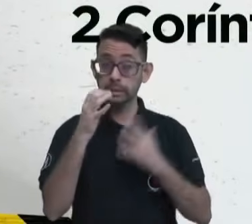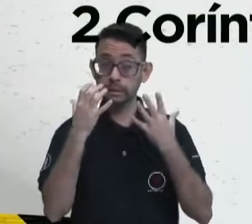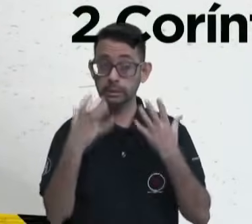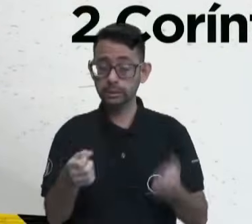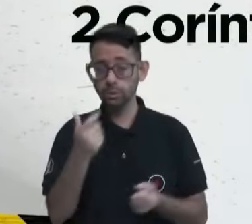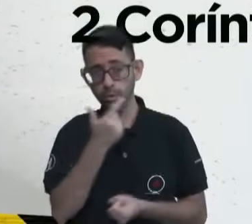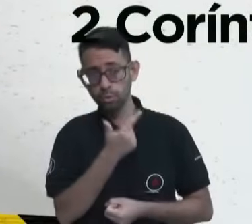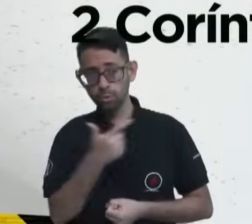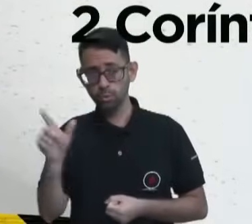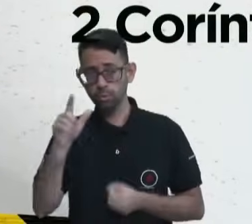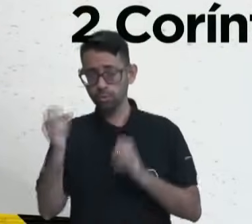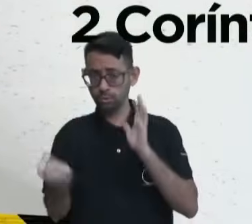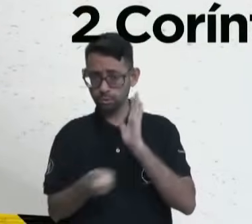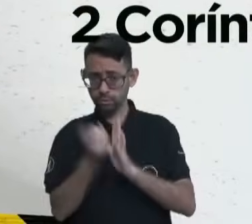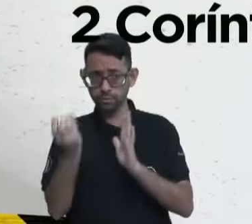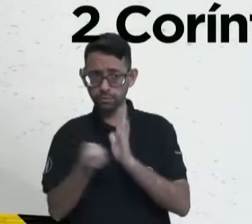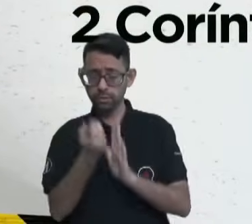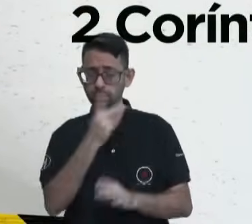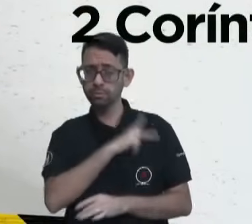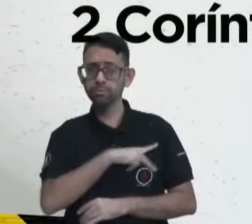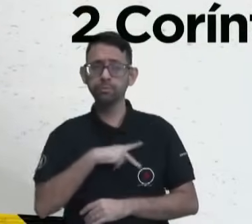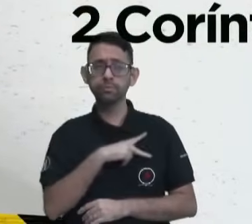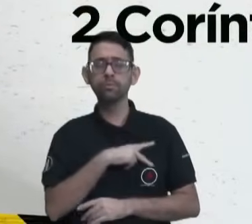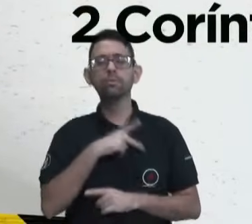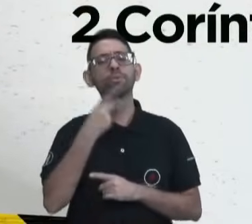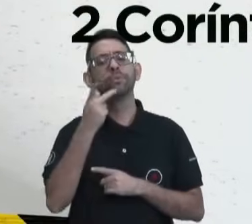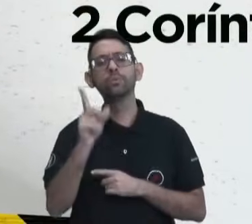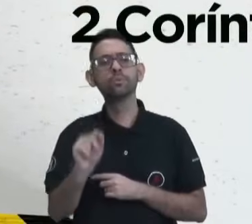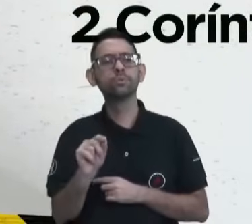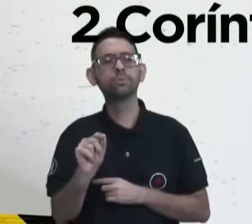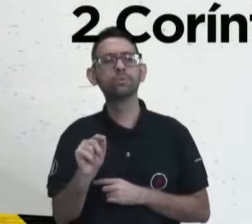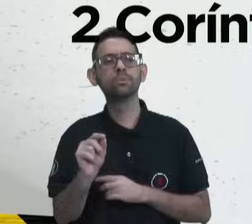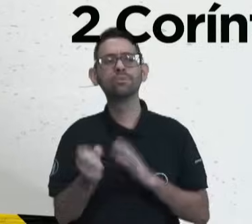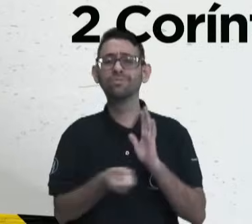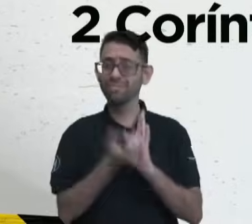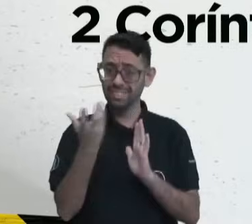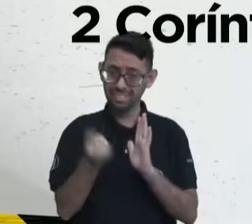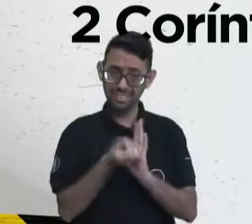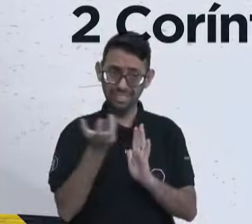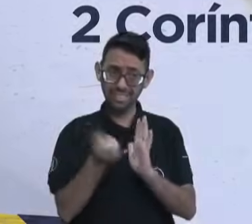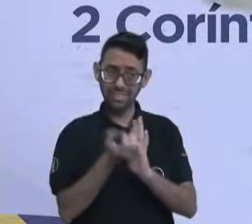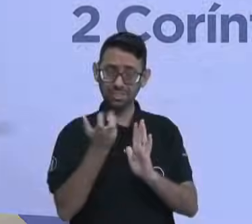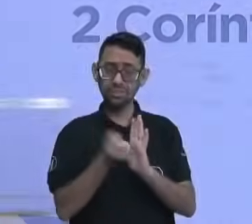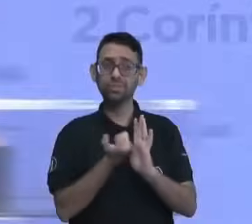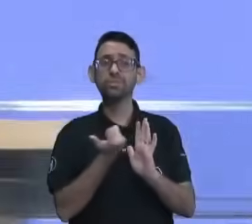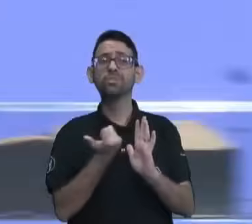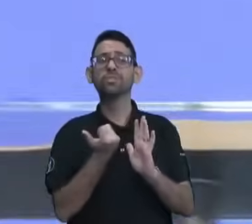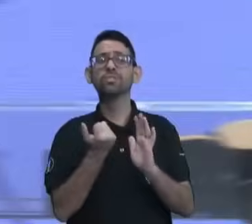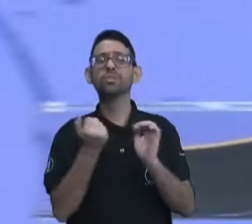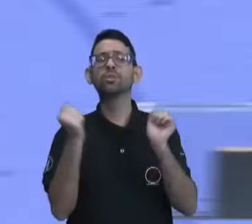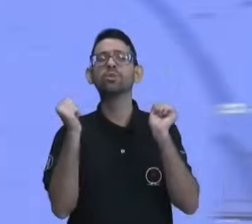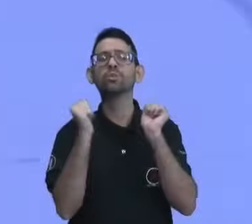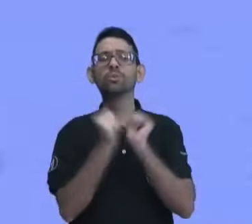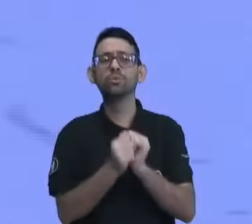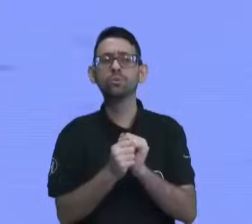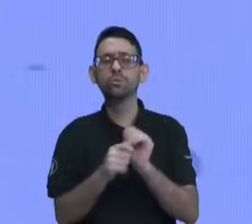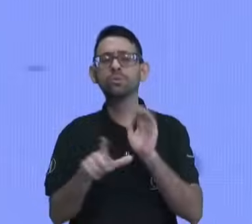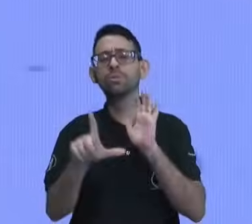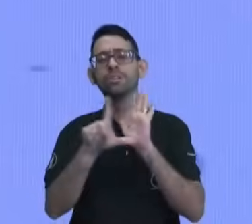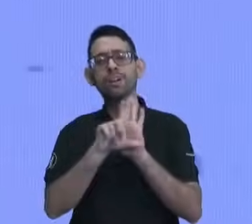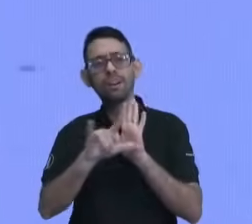evangelho Paulo tá falando do Evangelho misturado com legalismo judaico e com vãs